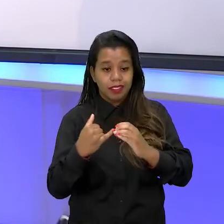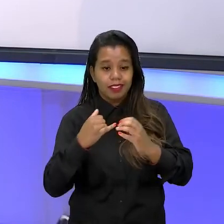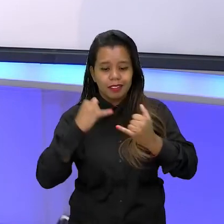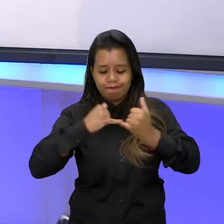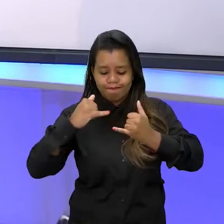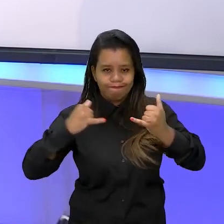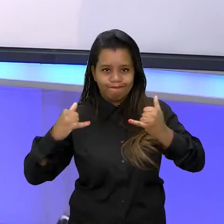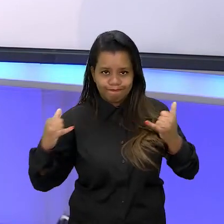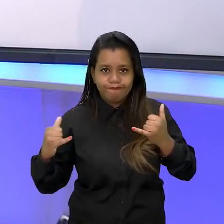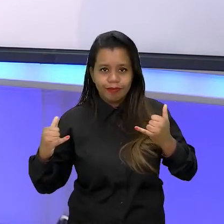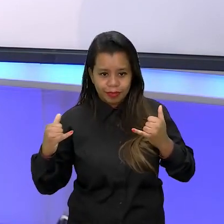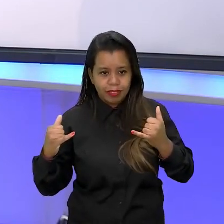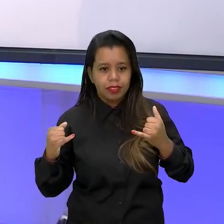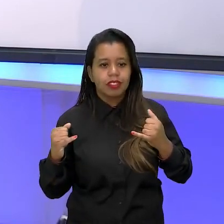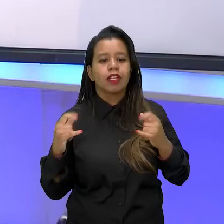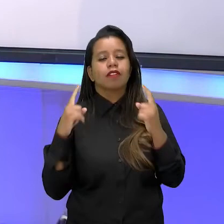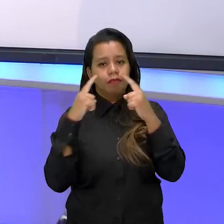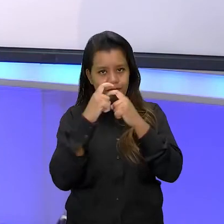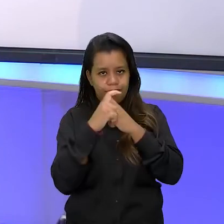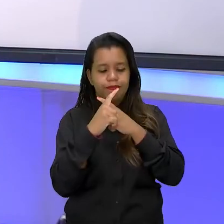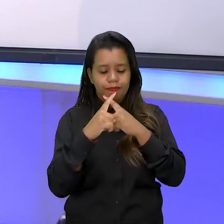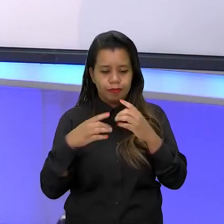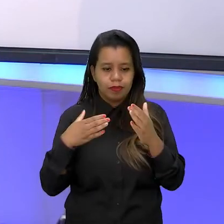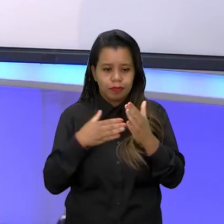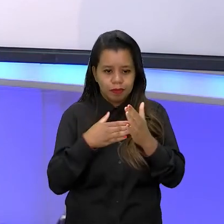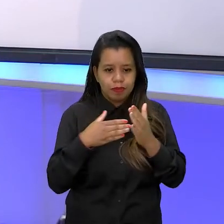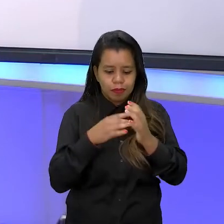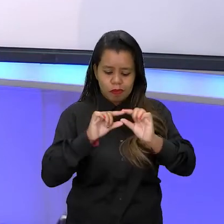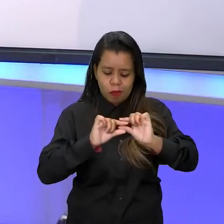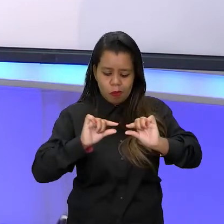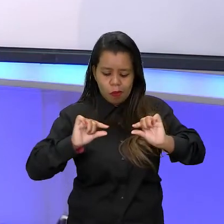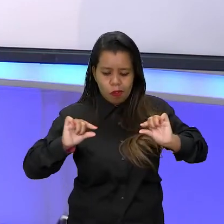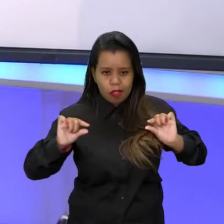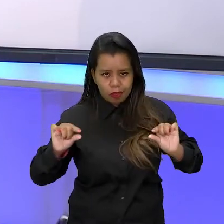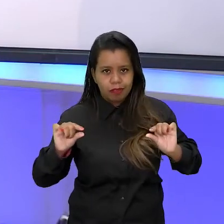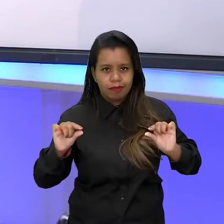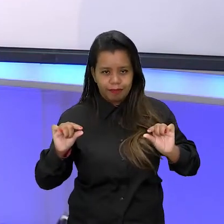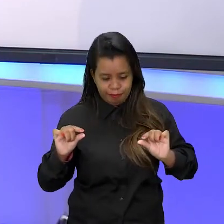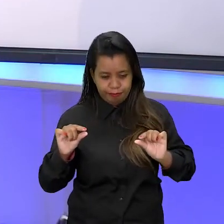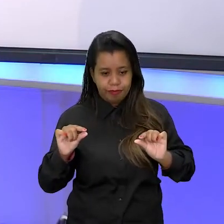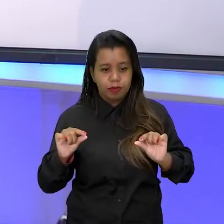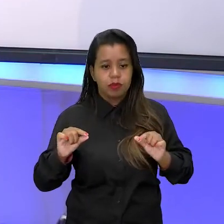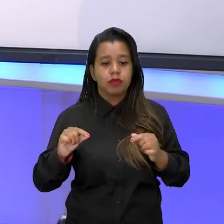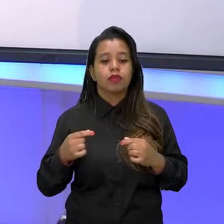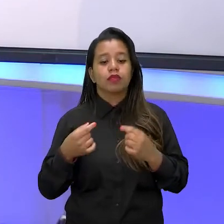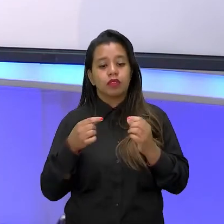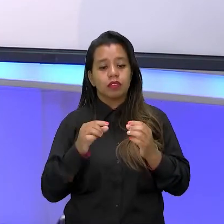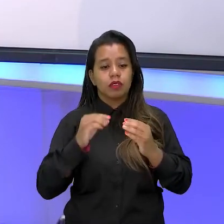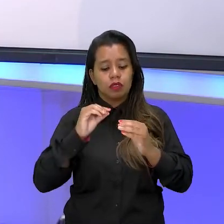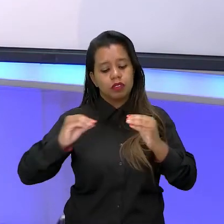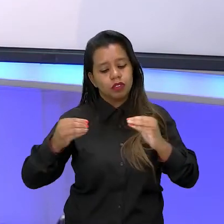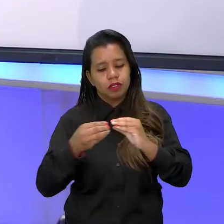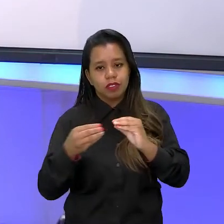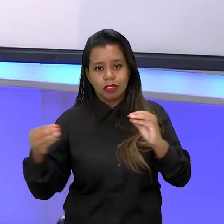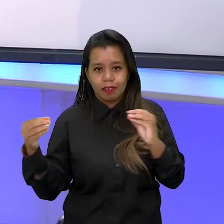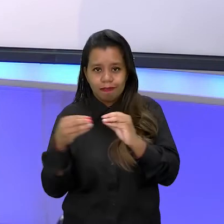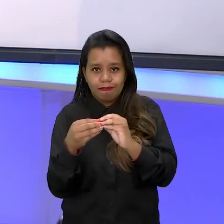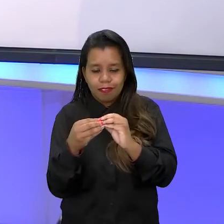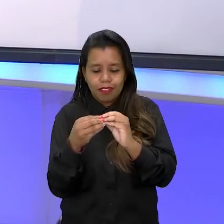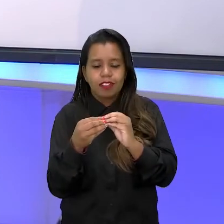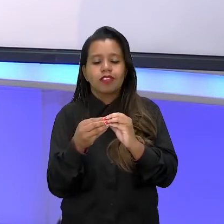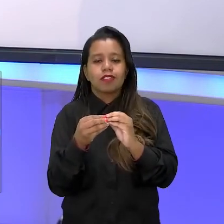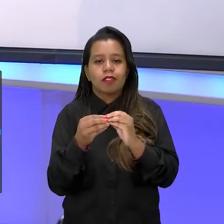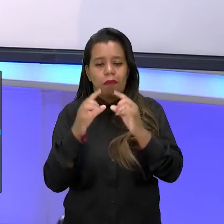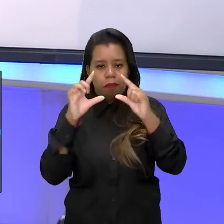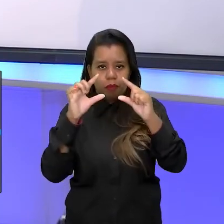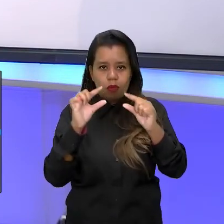fornecendo é maior do que o receptor ou a lâmpada precisa. Então, você coloca um resistor na frente para reduzir essa